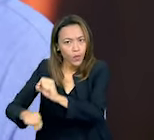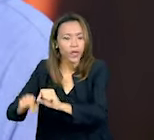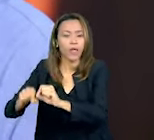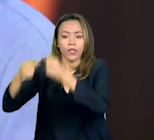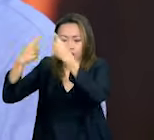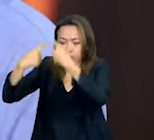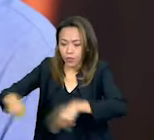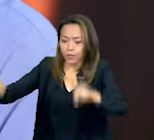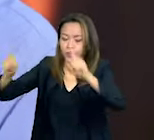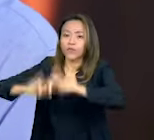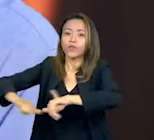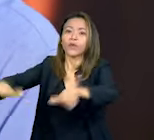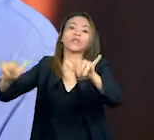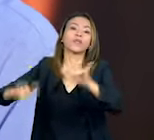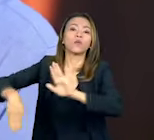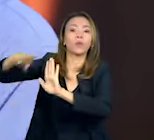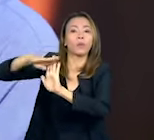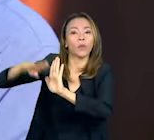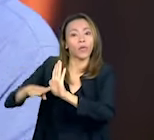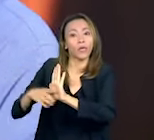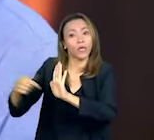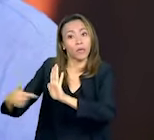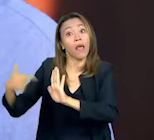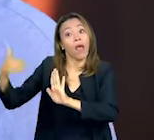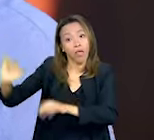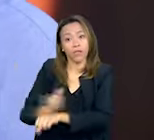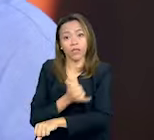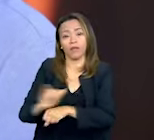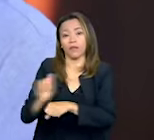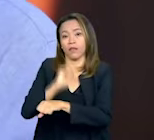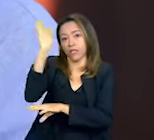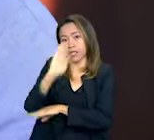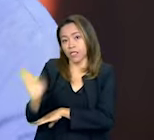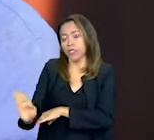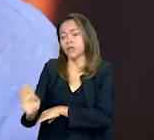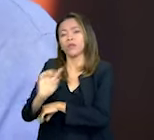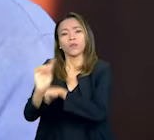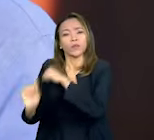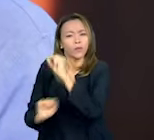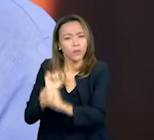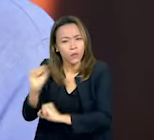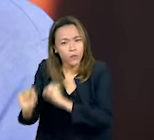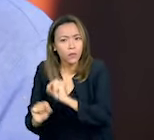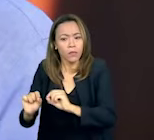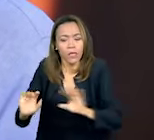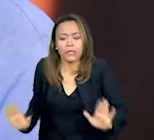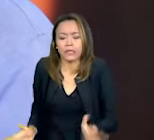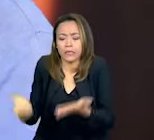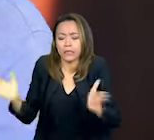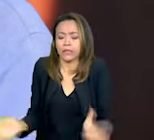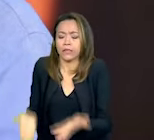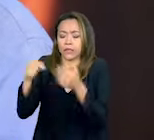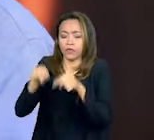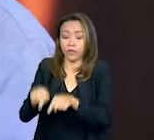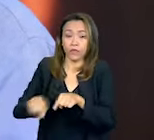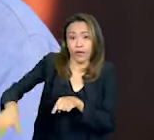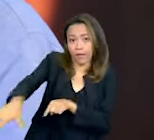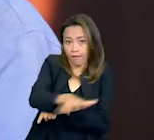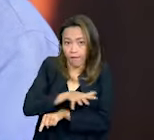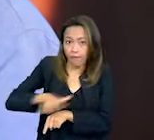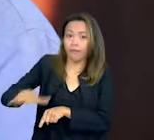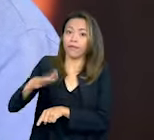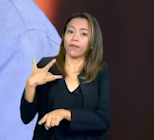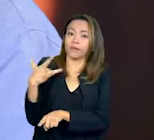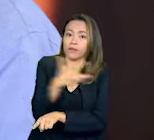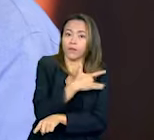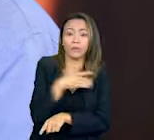chamado Estratégia Nacional para o Desenvolvimento do Complexo Econômico e Industrial da Saúde. Enorme. É uma coisa muito